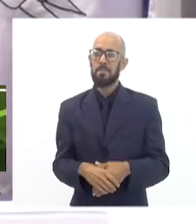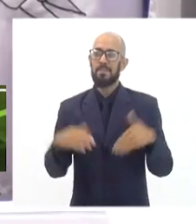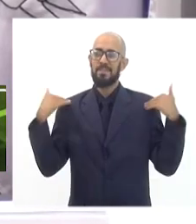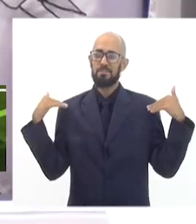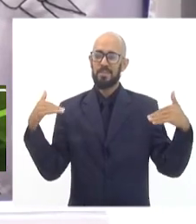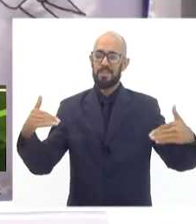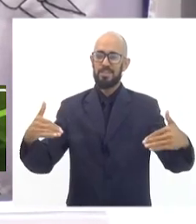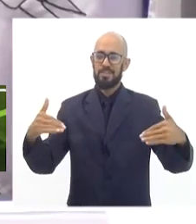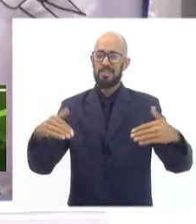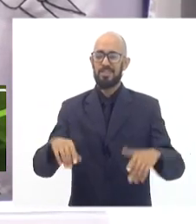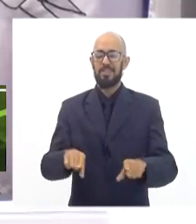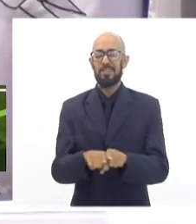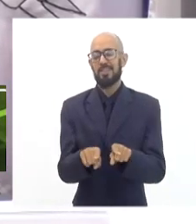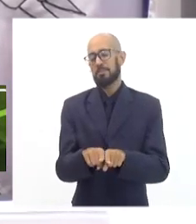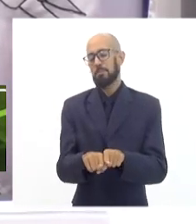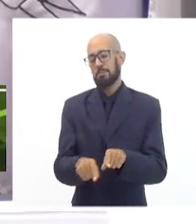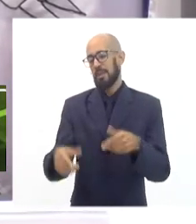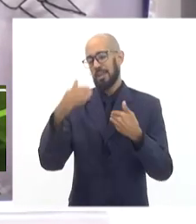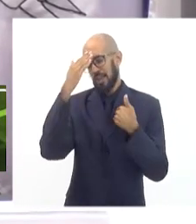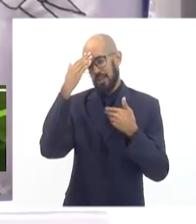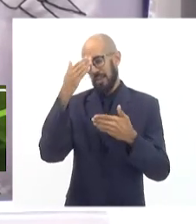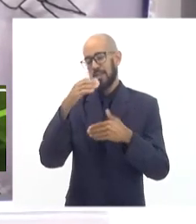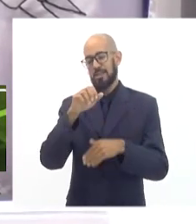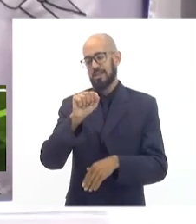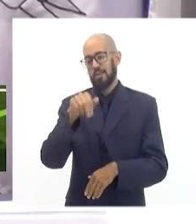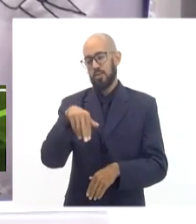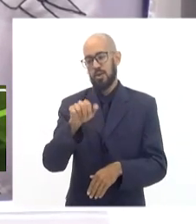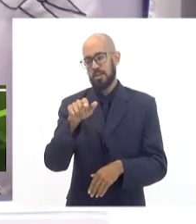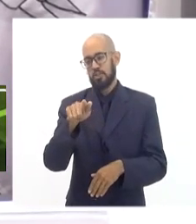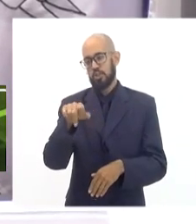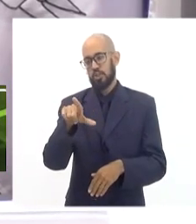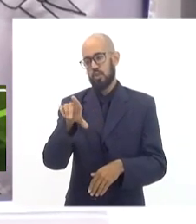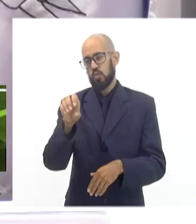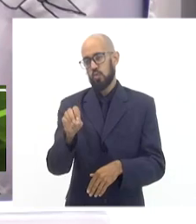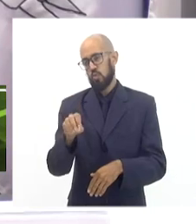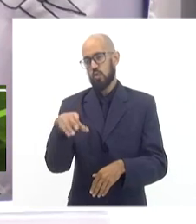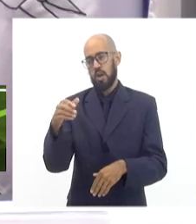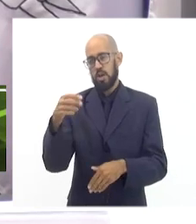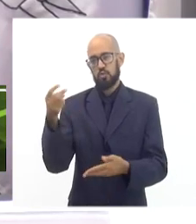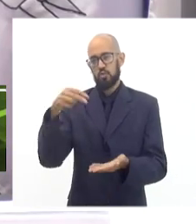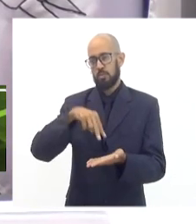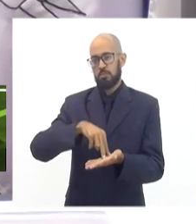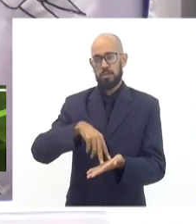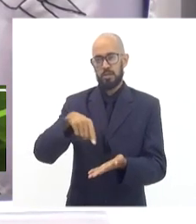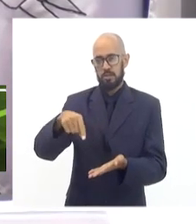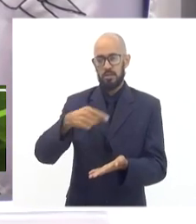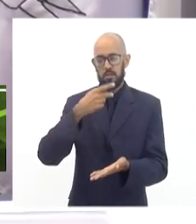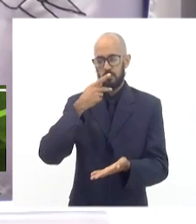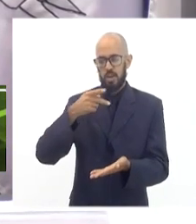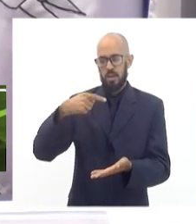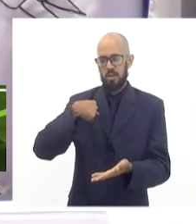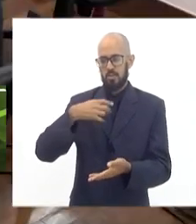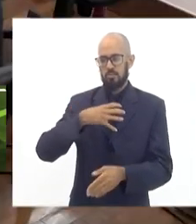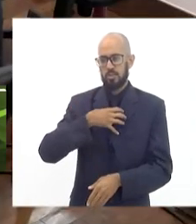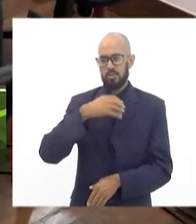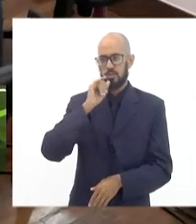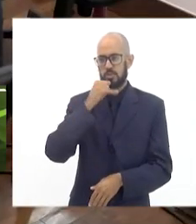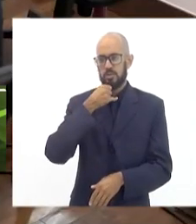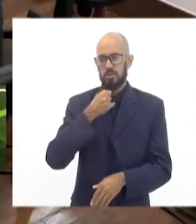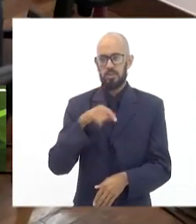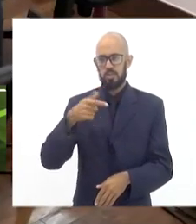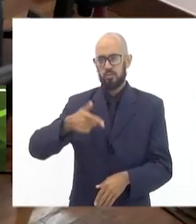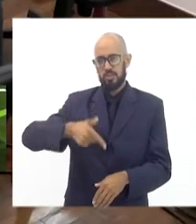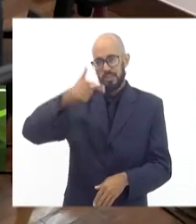mesa agradeceu Ângelo a sua presença dizer acho que eu fico triste você tá